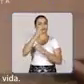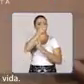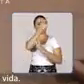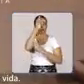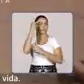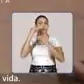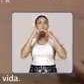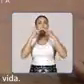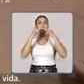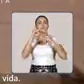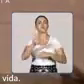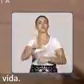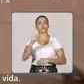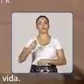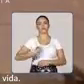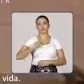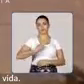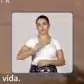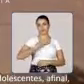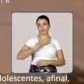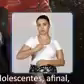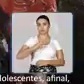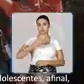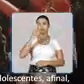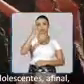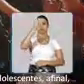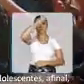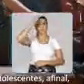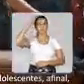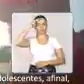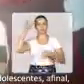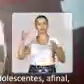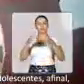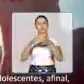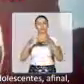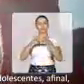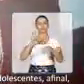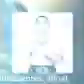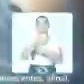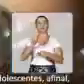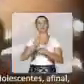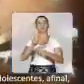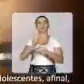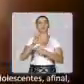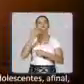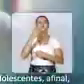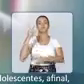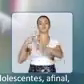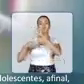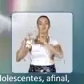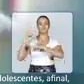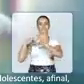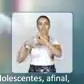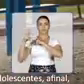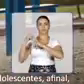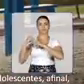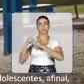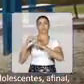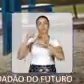cuidar das pessoas é a missão que eu escolhi para a minha vida. Como prefeita, vou estender uma rede de proteção para as crianças e